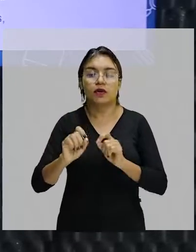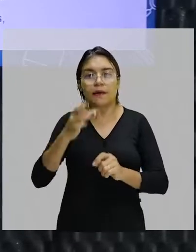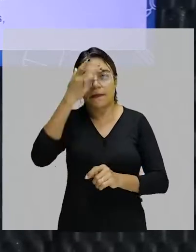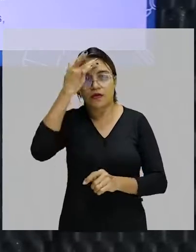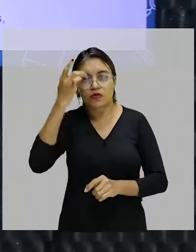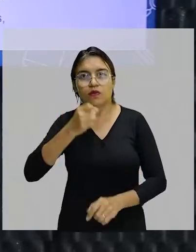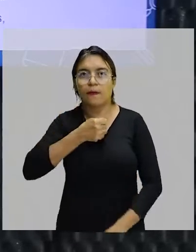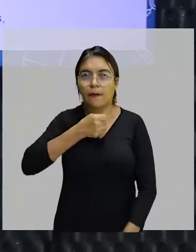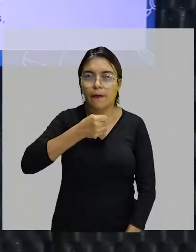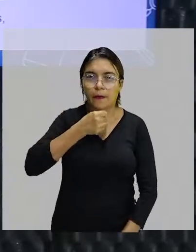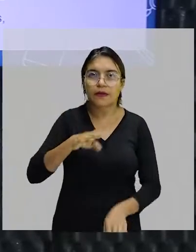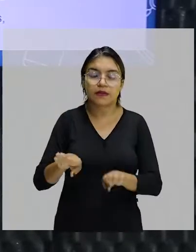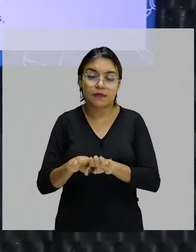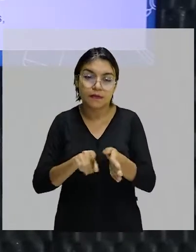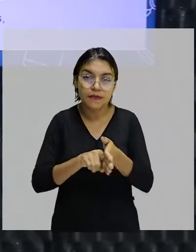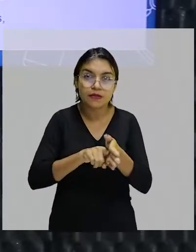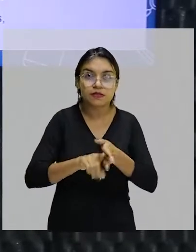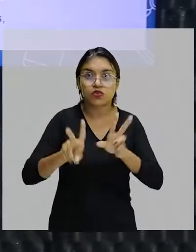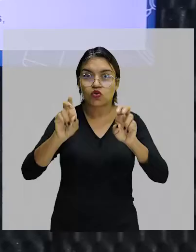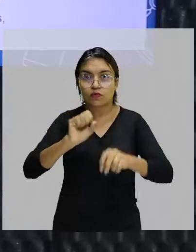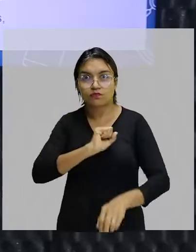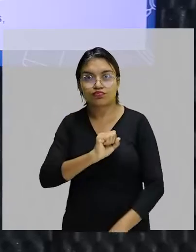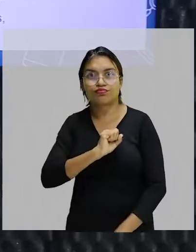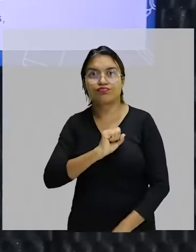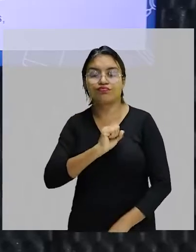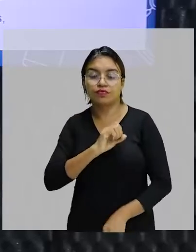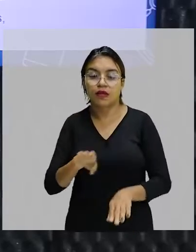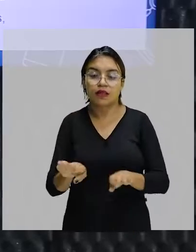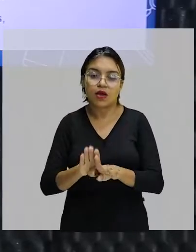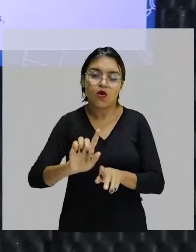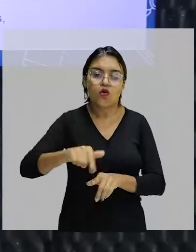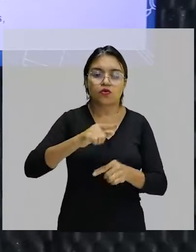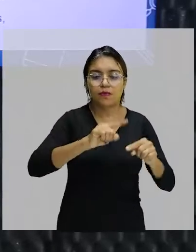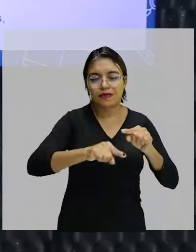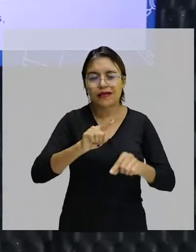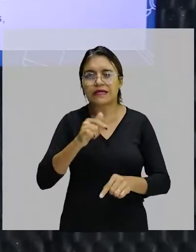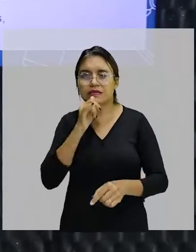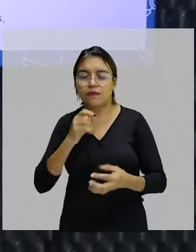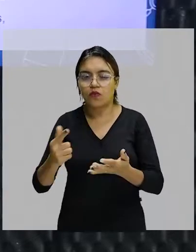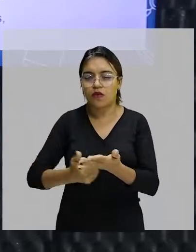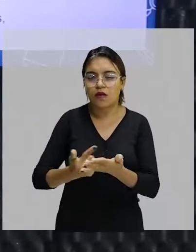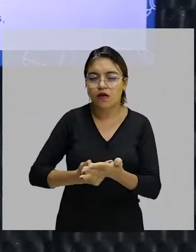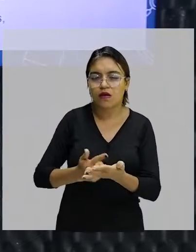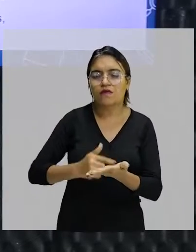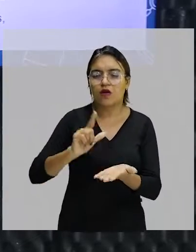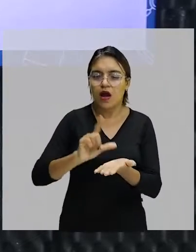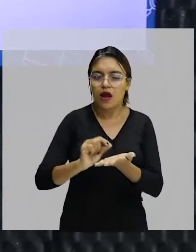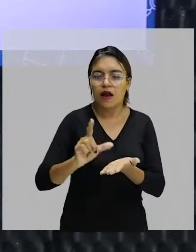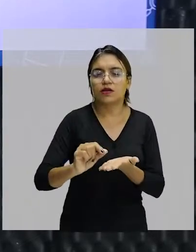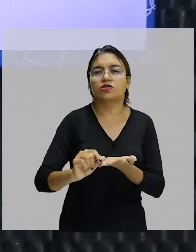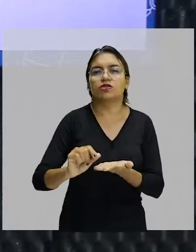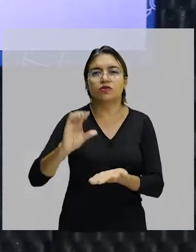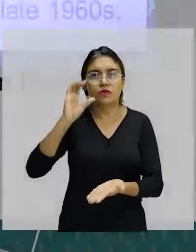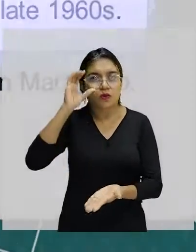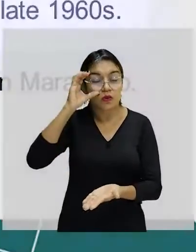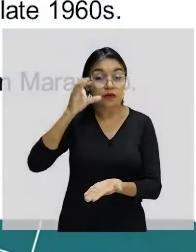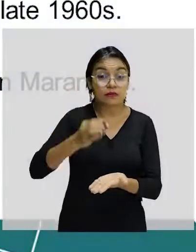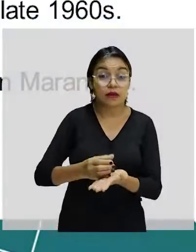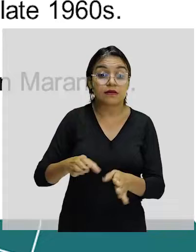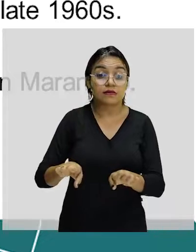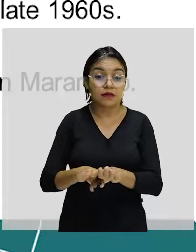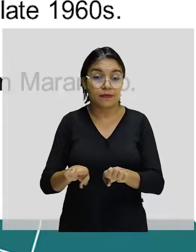entrevistas e pesquisas sobre o reggae. Existem vários outros materiais, como livros, artigos, teses, dissertações e, inclusive,